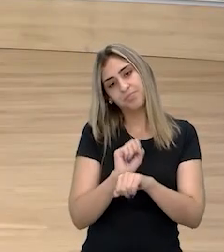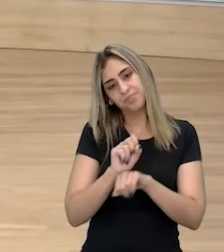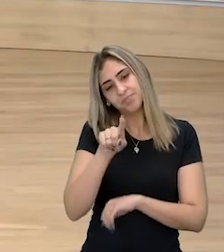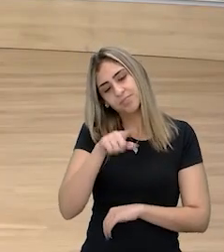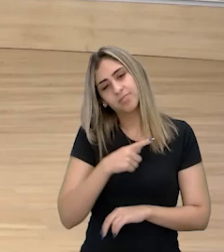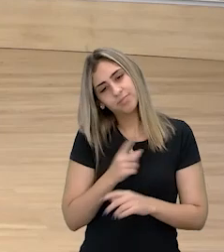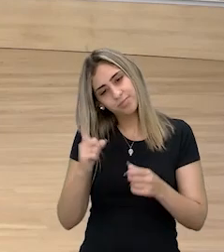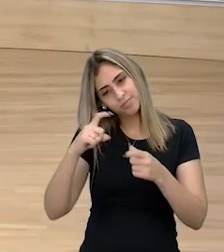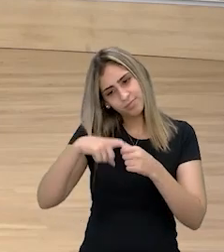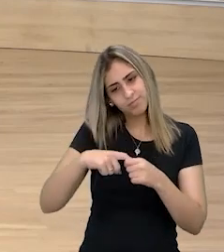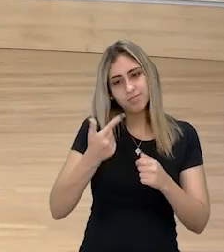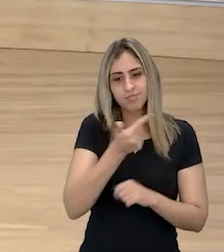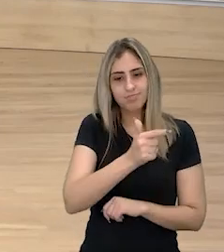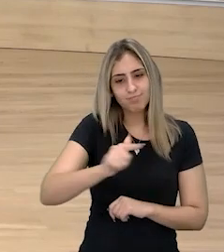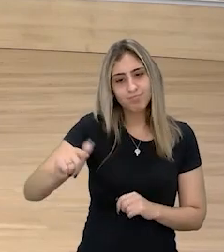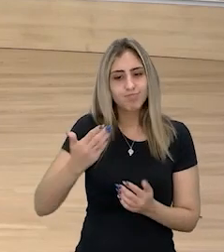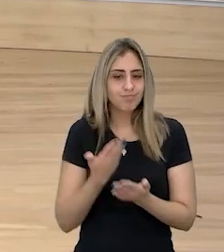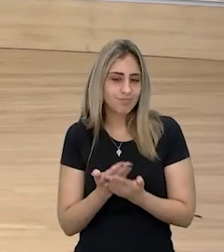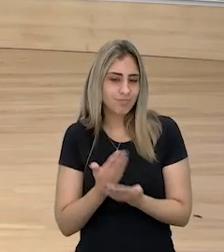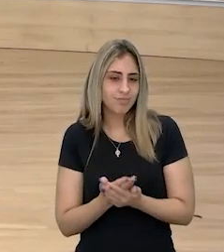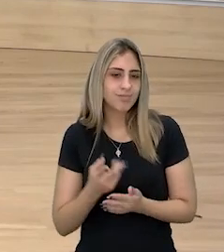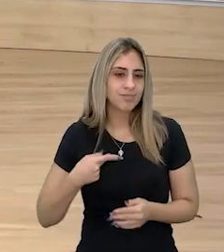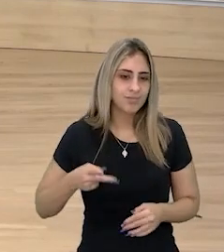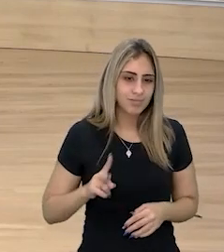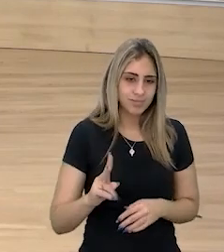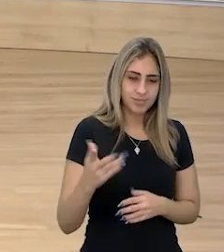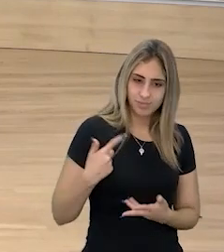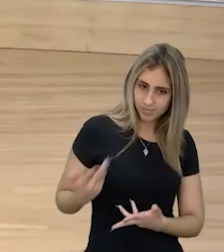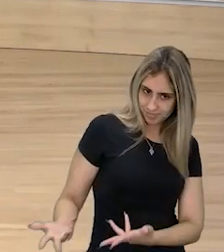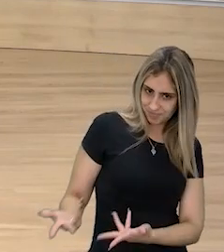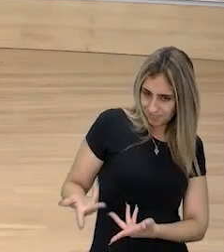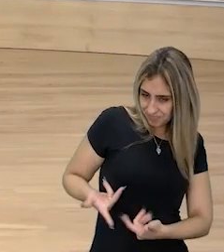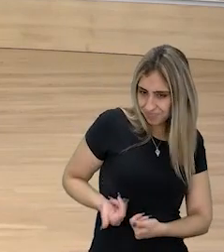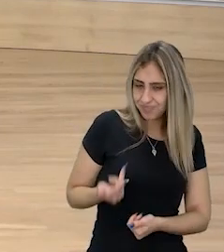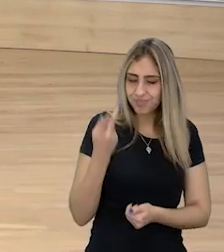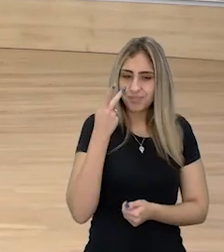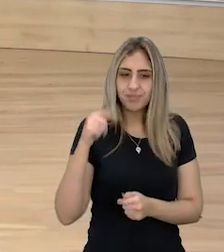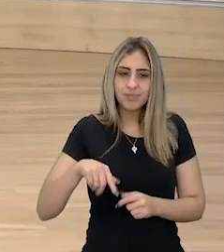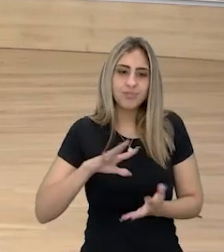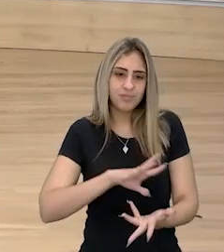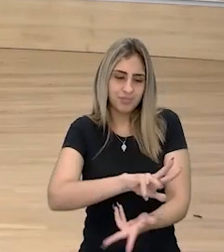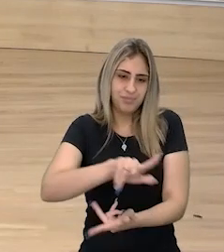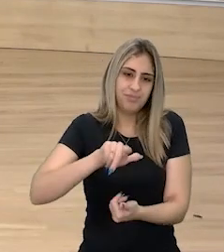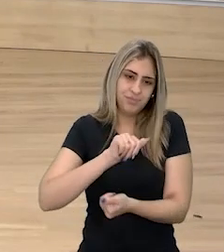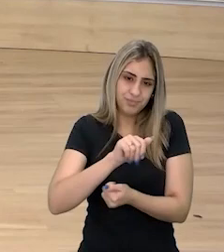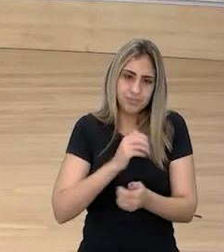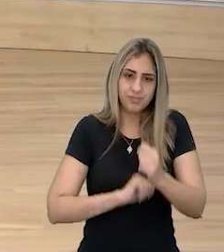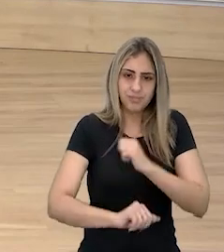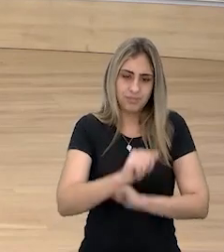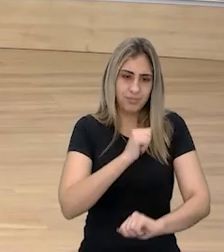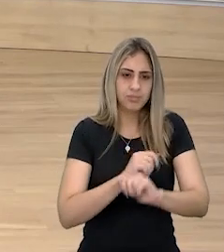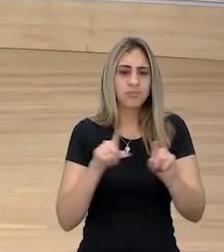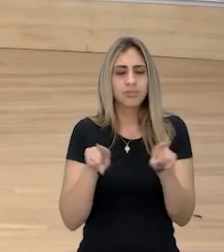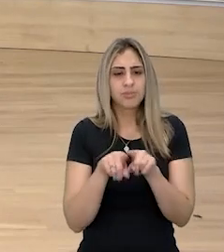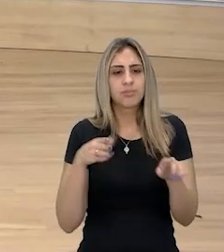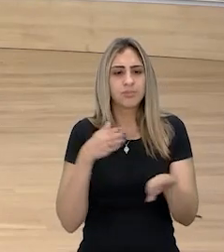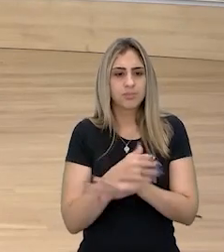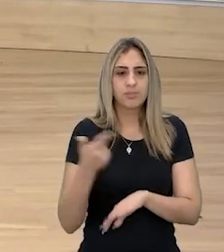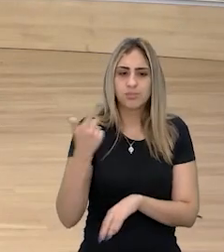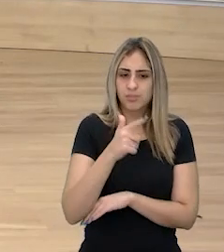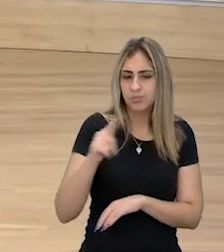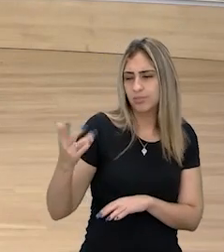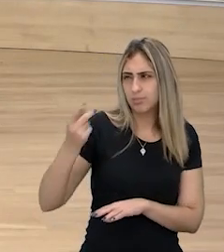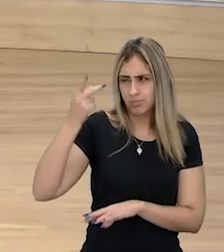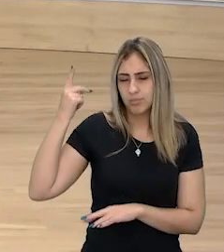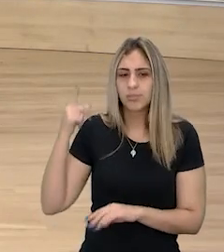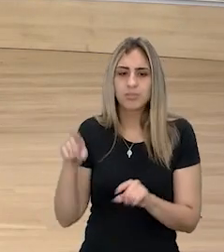você volte em outras aulas. Sempre é meu convidado aí para esse mundo das lutas. Já veio aqui também em outras